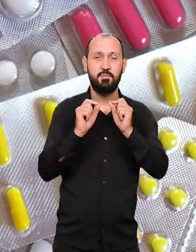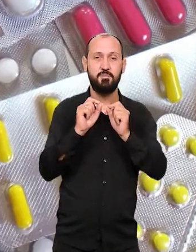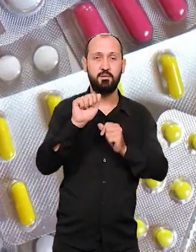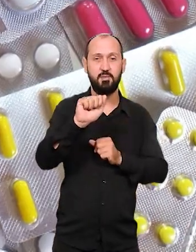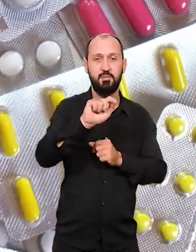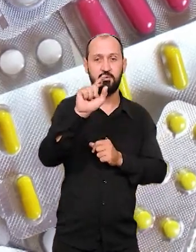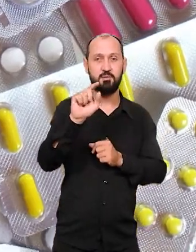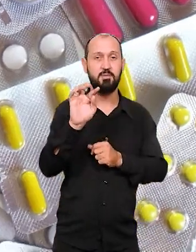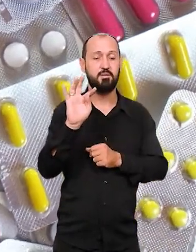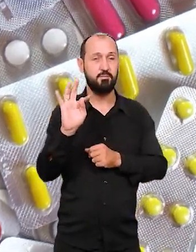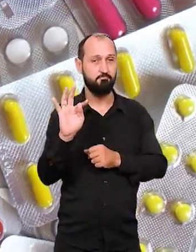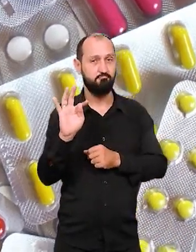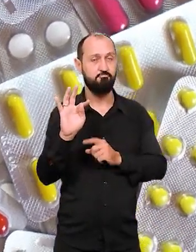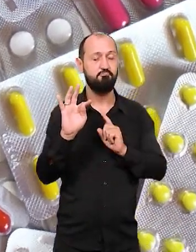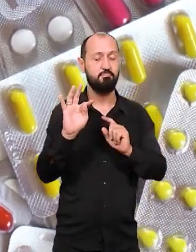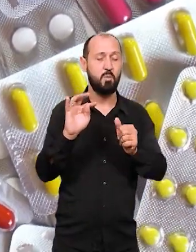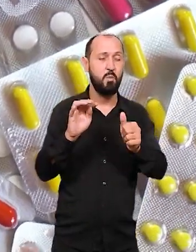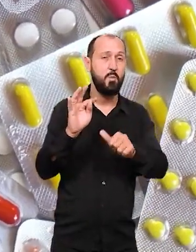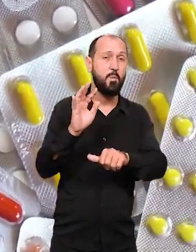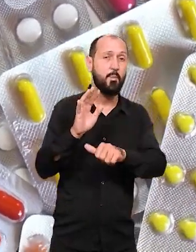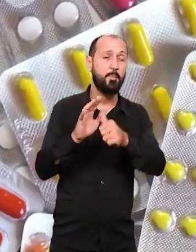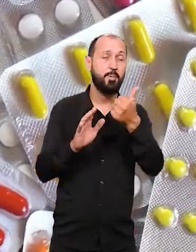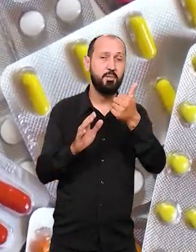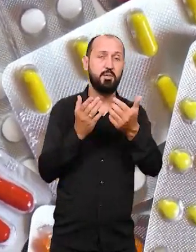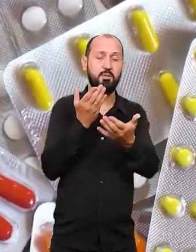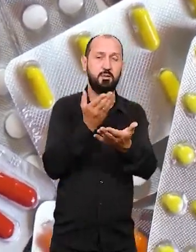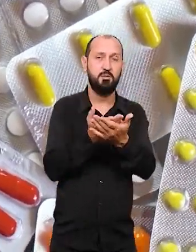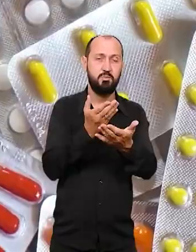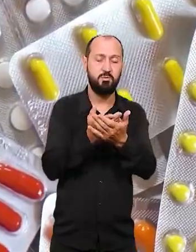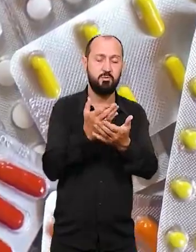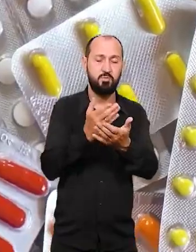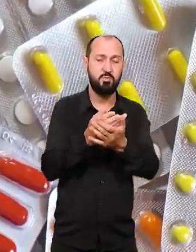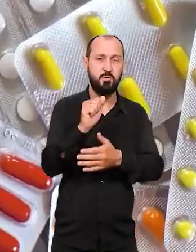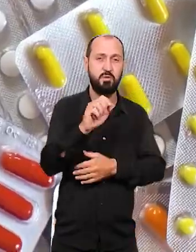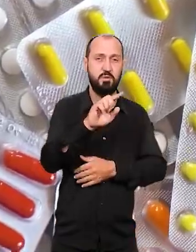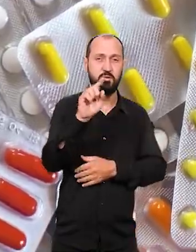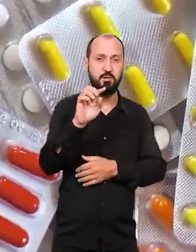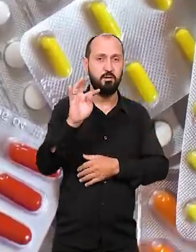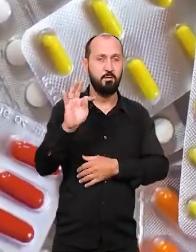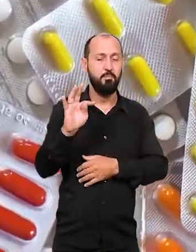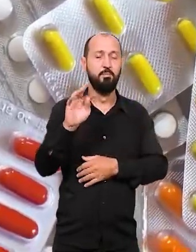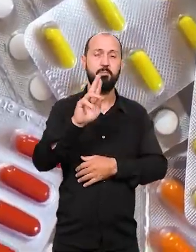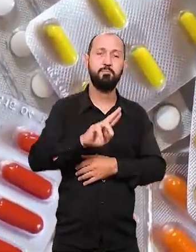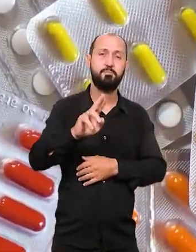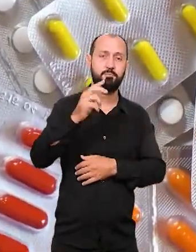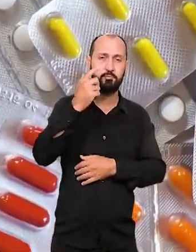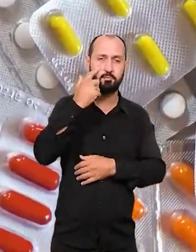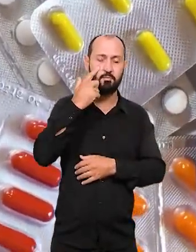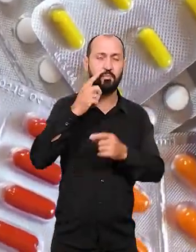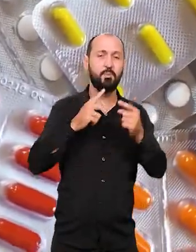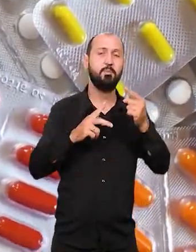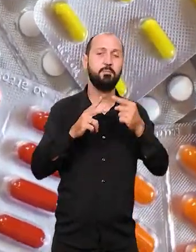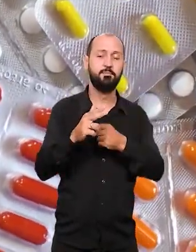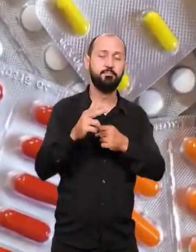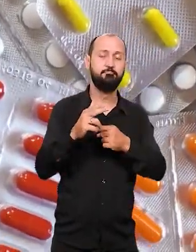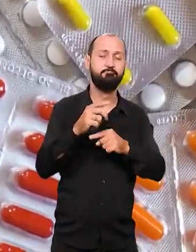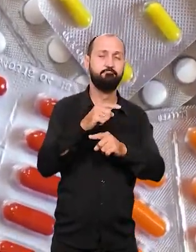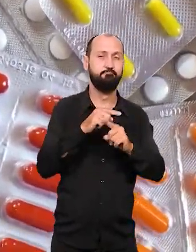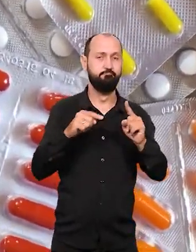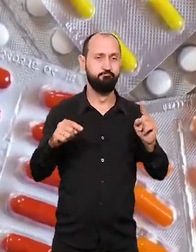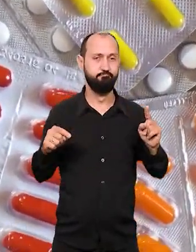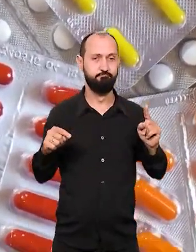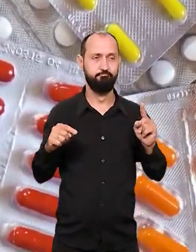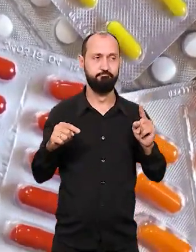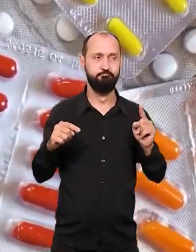para tratar câncer, que era o AZT. E o primeiro estudo que usou AZT nas pessoas, ele